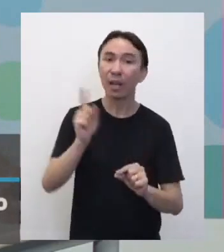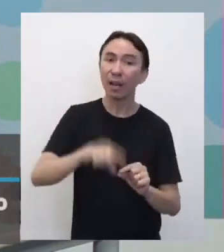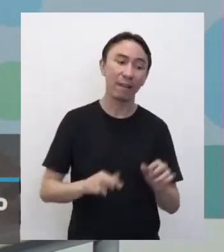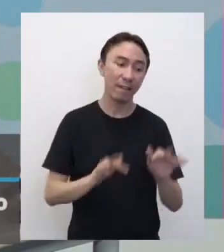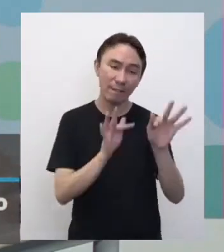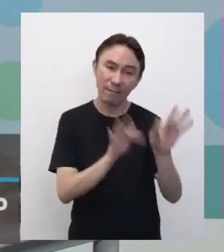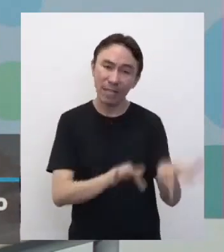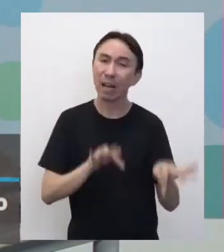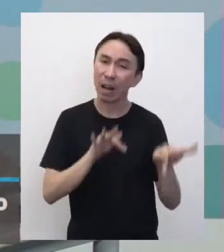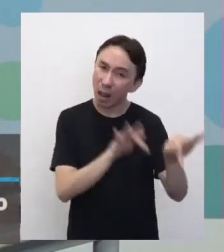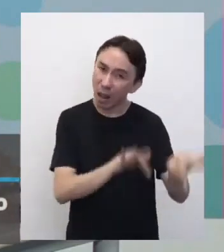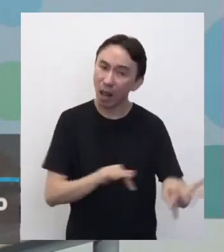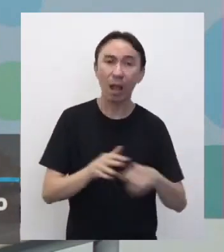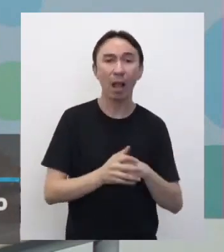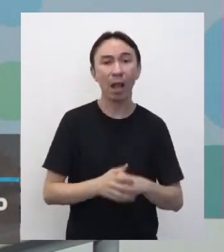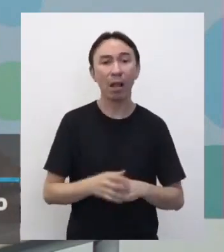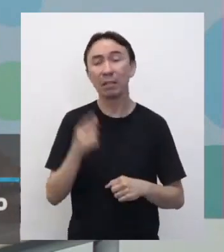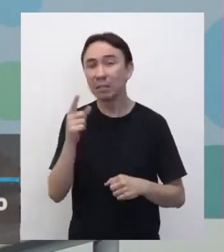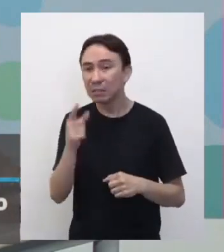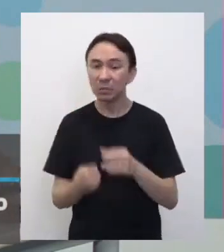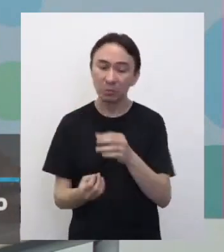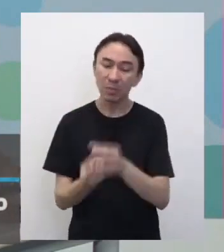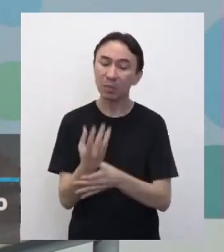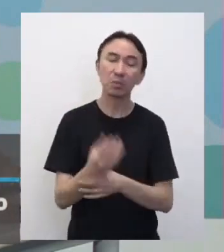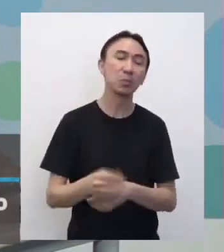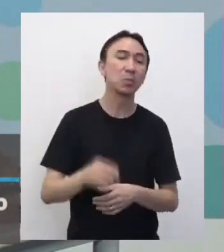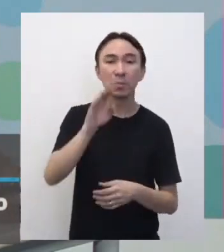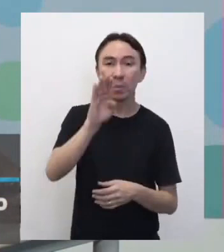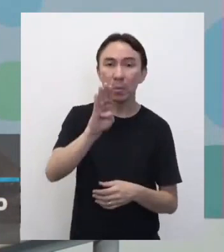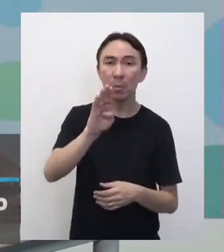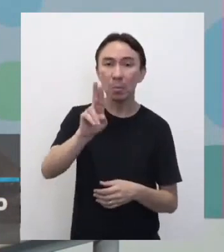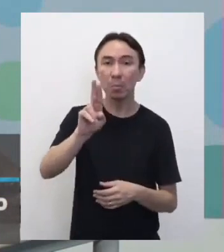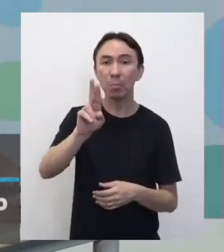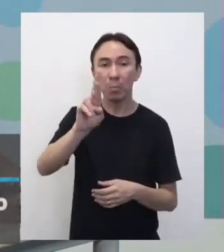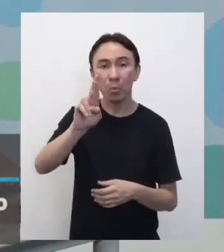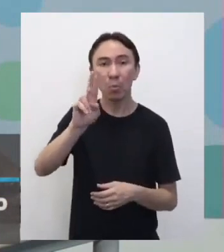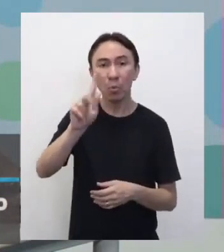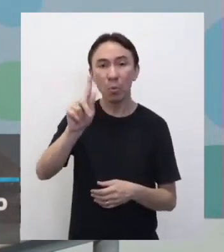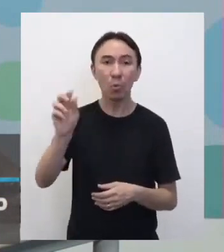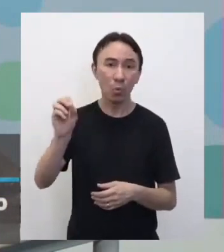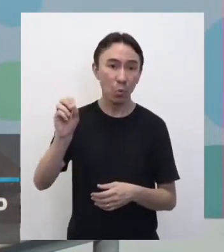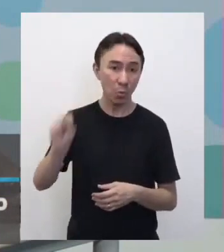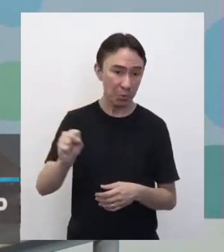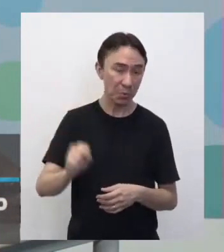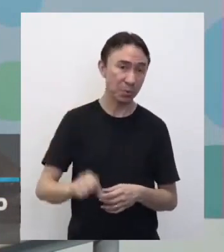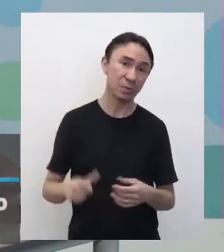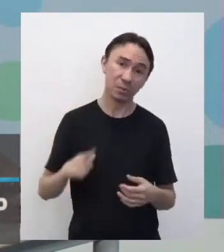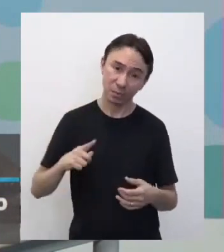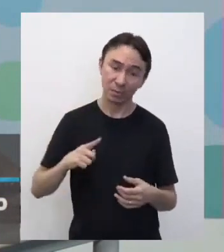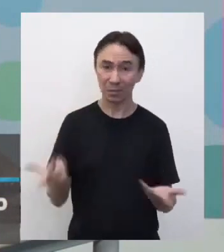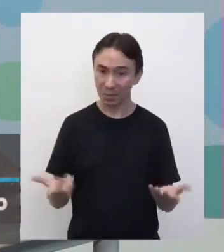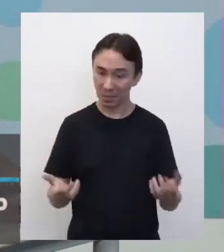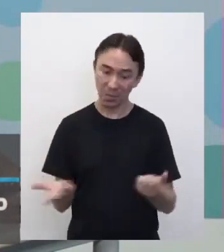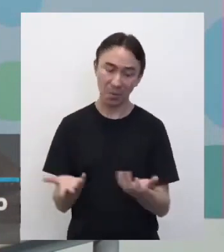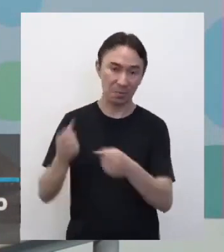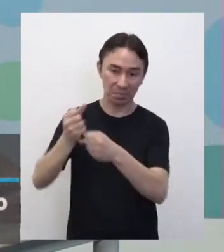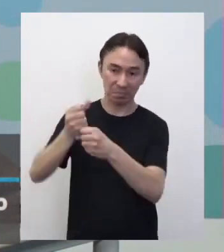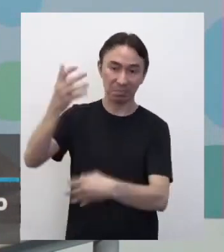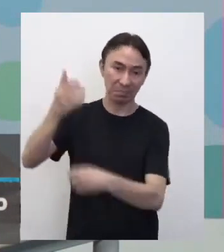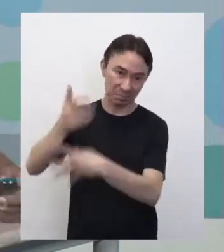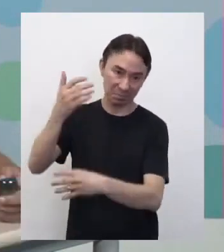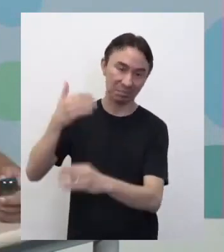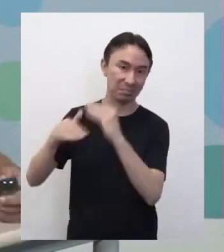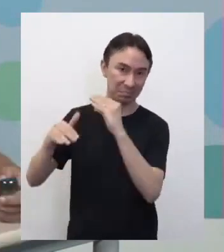feudalismo, cruzada, surgimento dos burgos, através, sim, de uma interação no nosso chat, um exercício aí